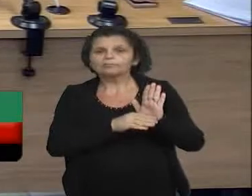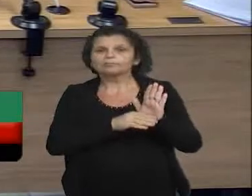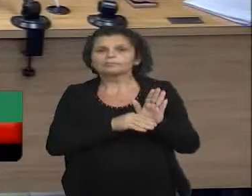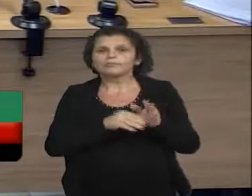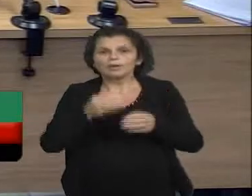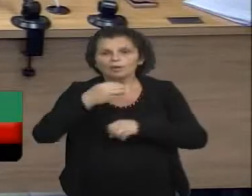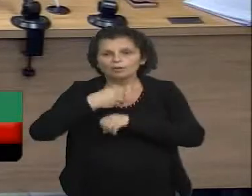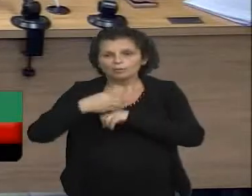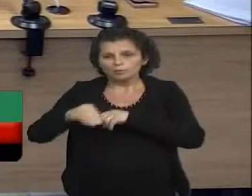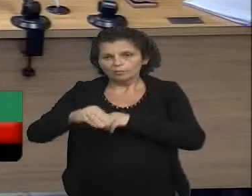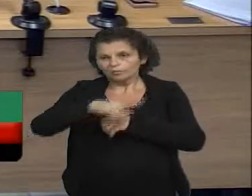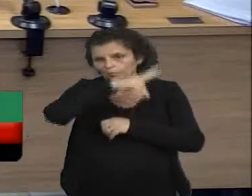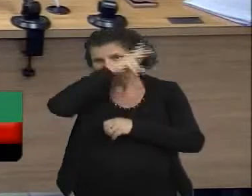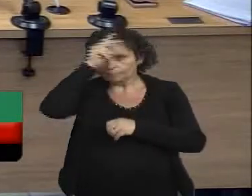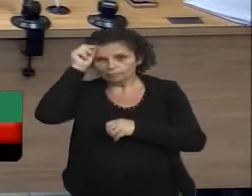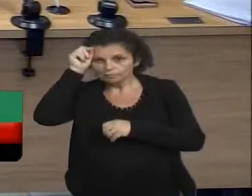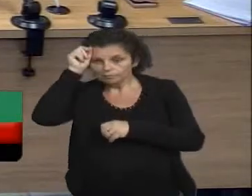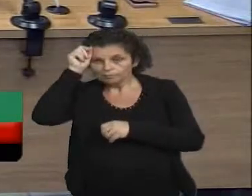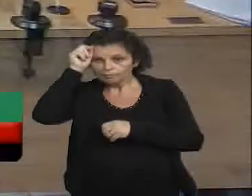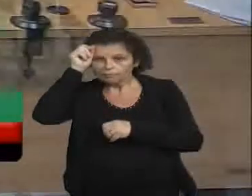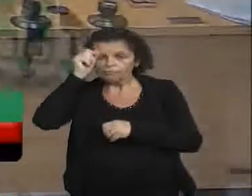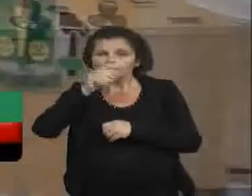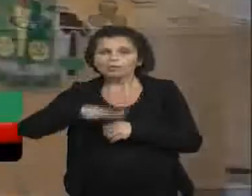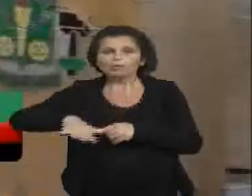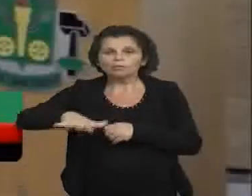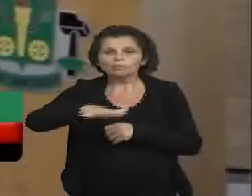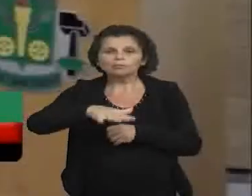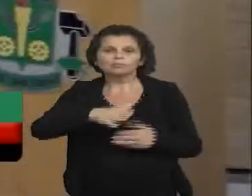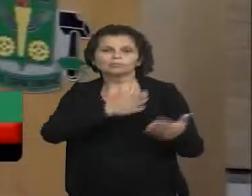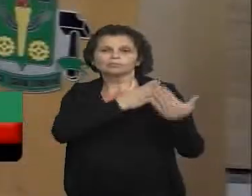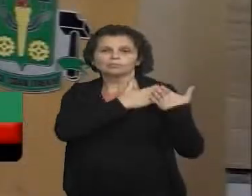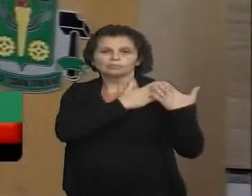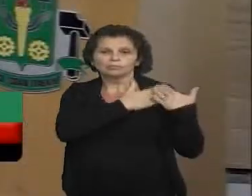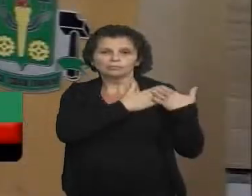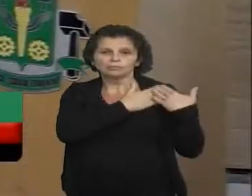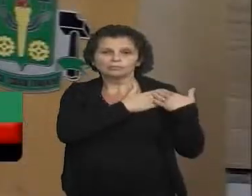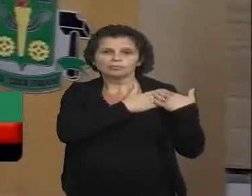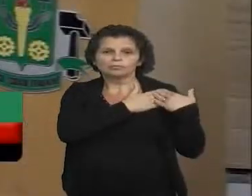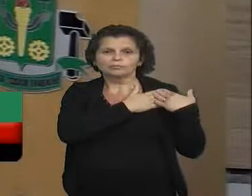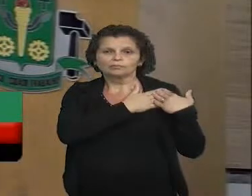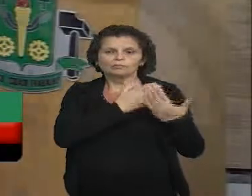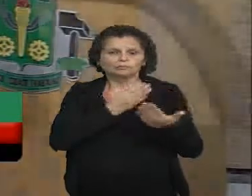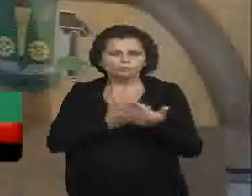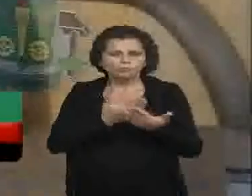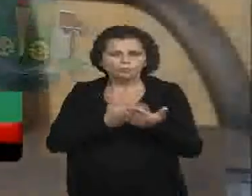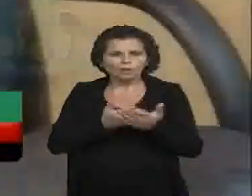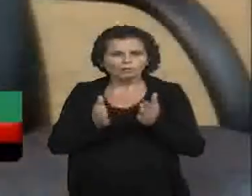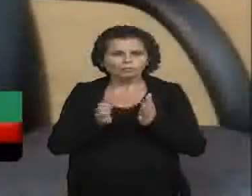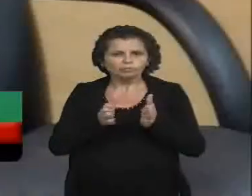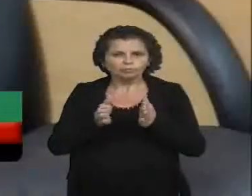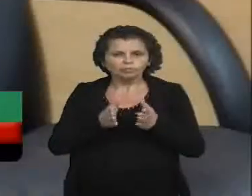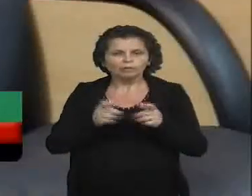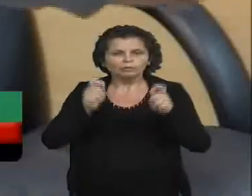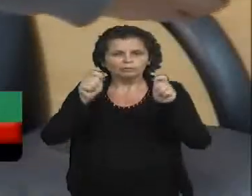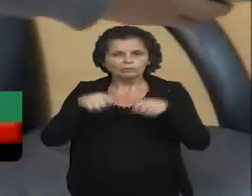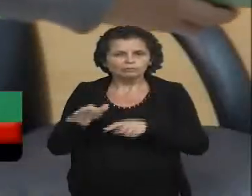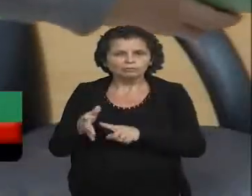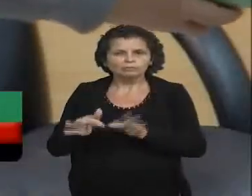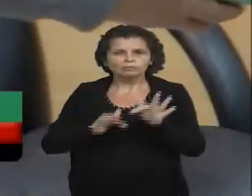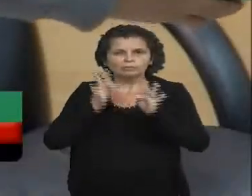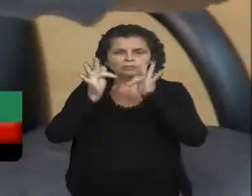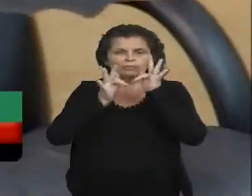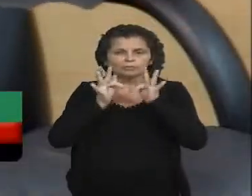que seja enviado ofício ao senhor prefeito para que determine ao setor competente estudo de viabilidade técnica